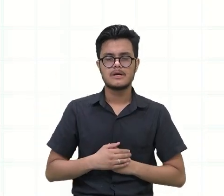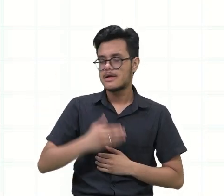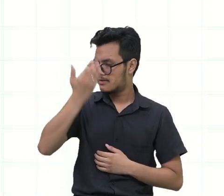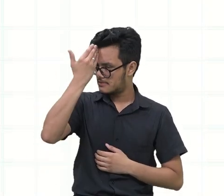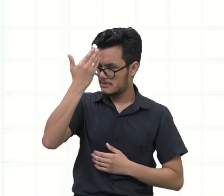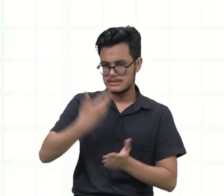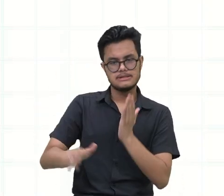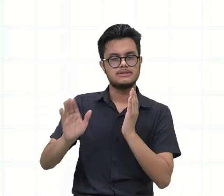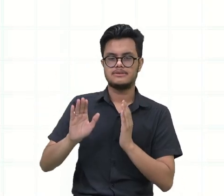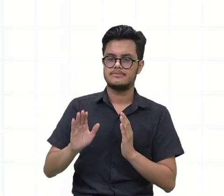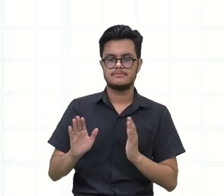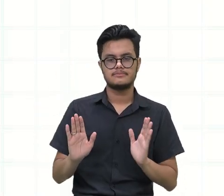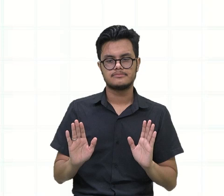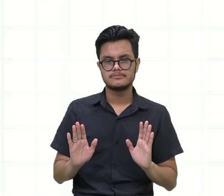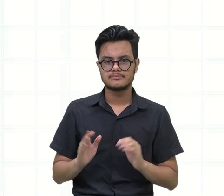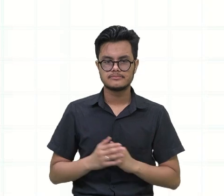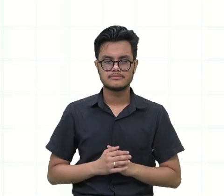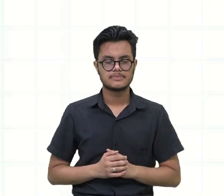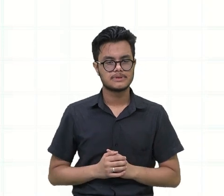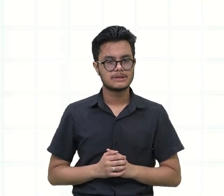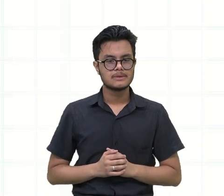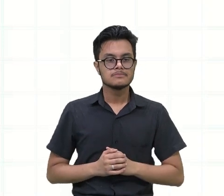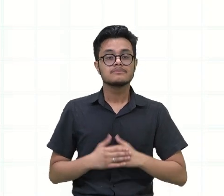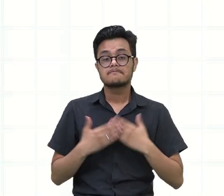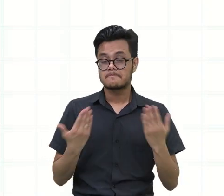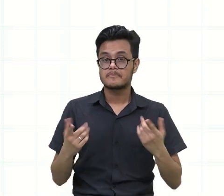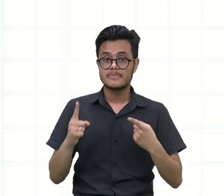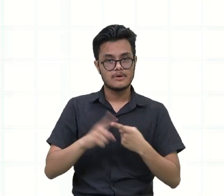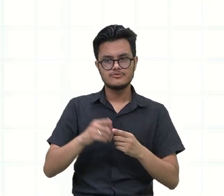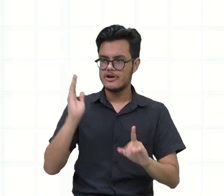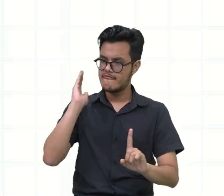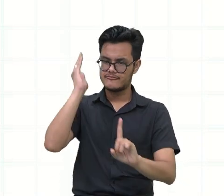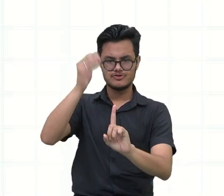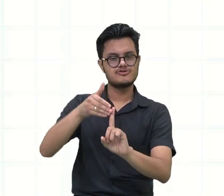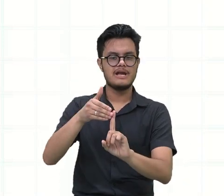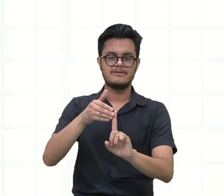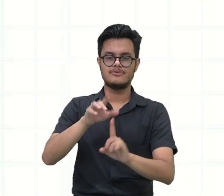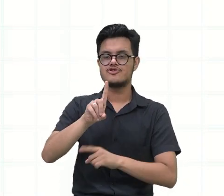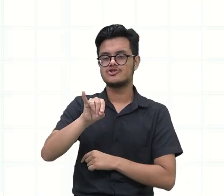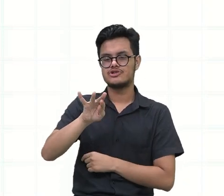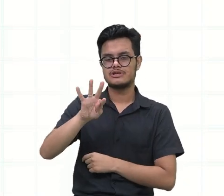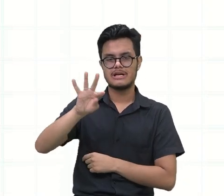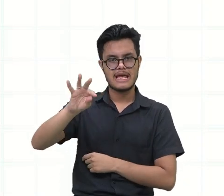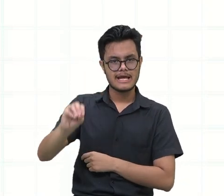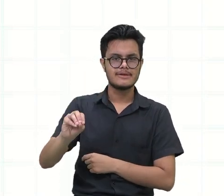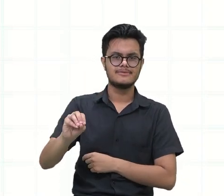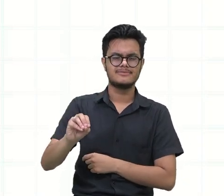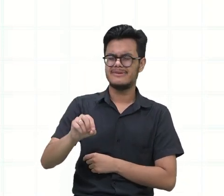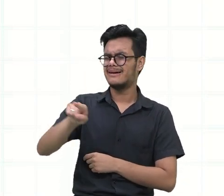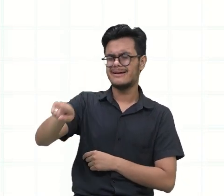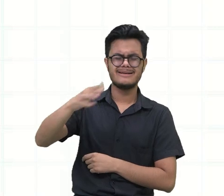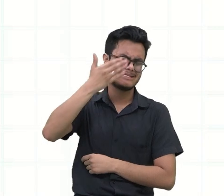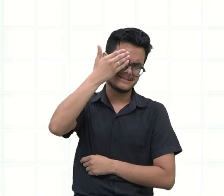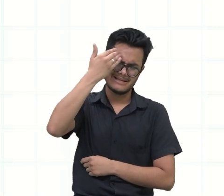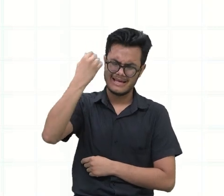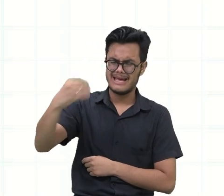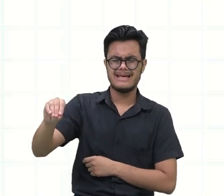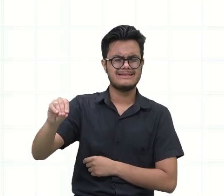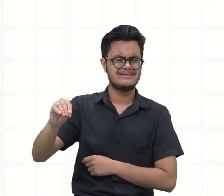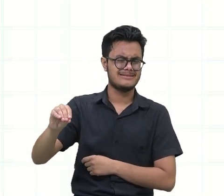Então, notem que ele é bem mais direto, né? No momento que você fala desista disso, né?